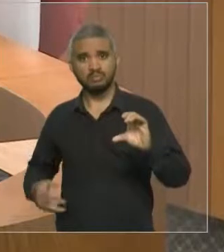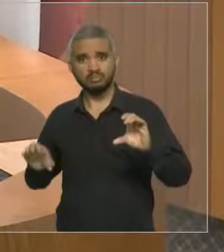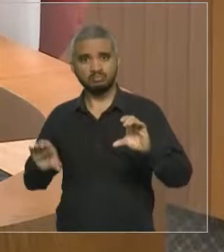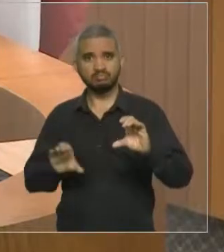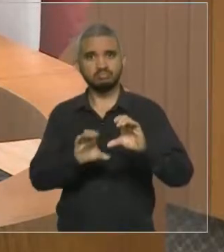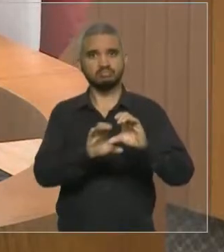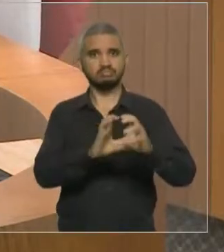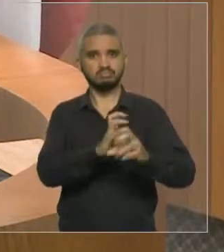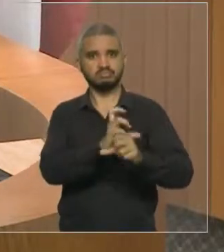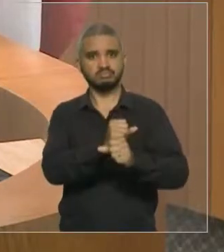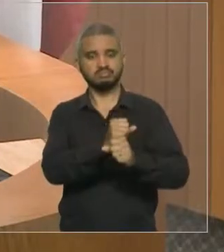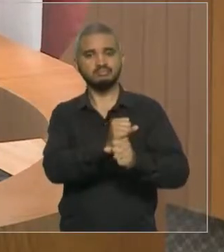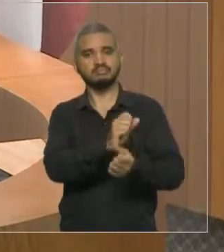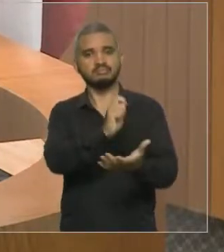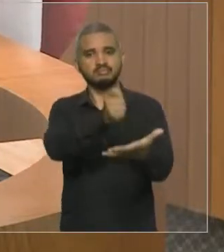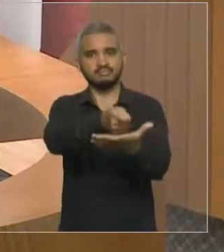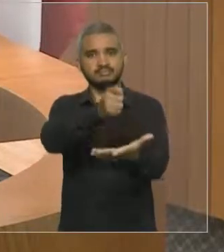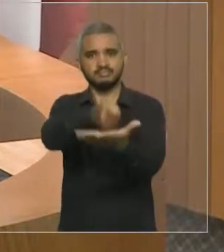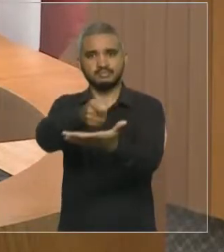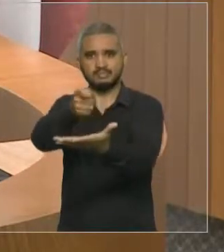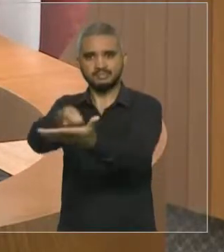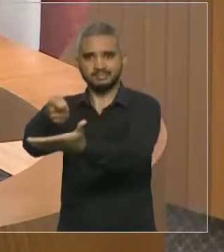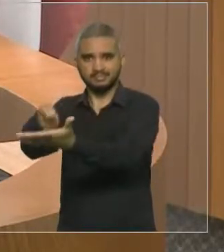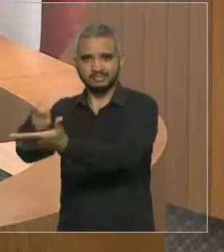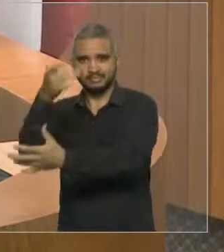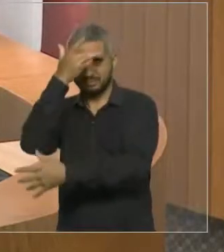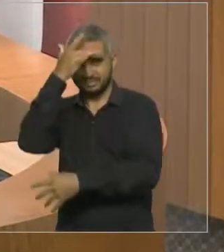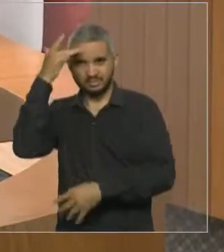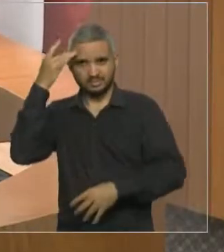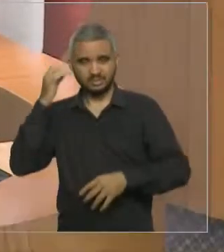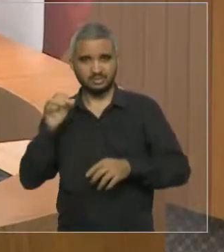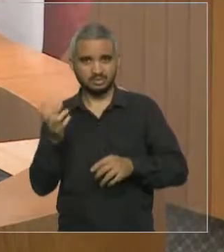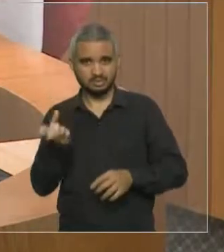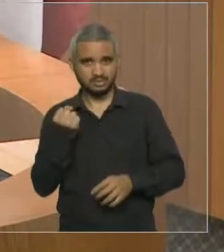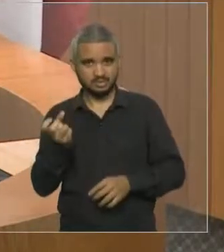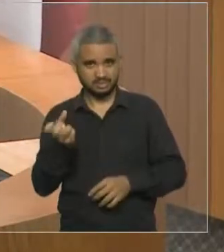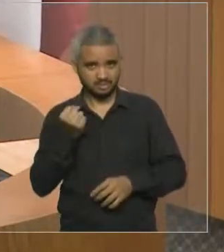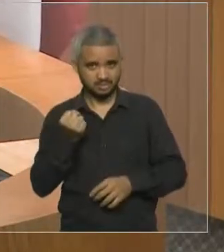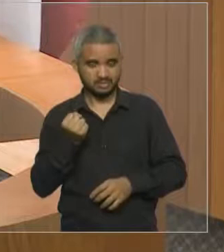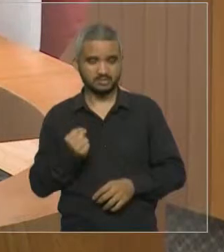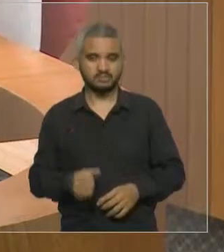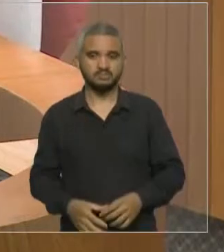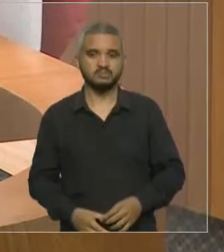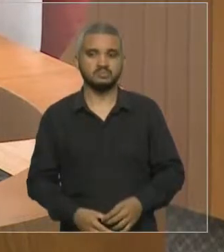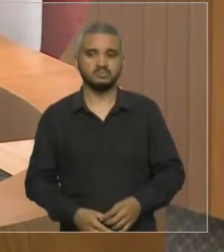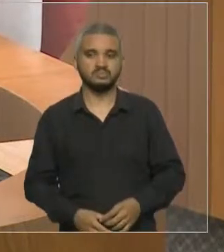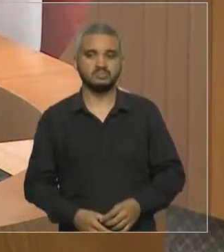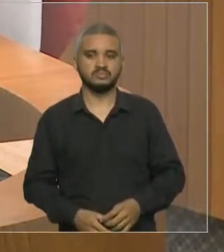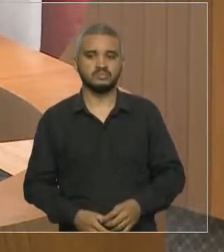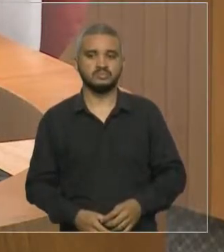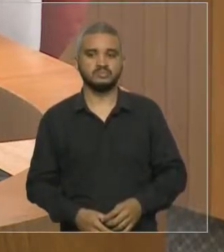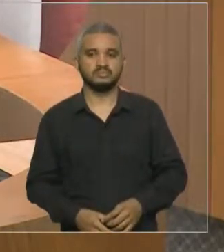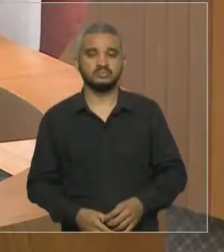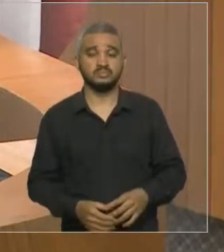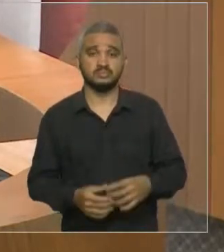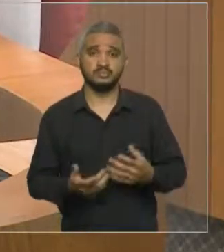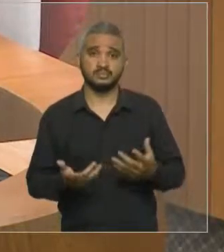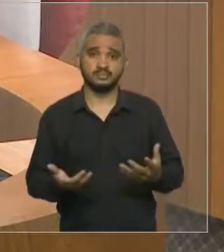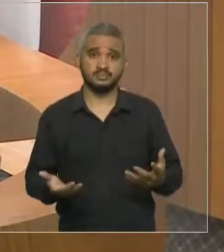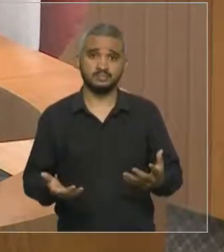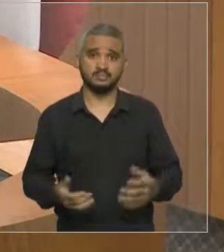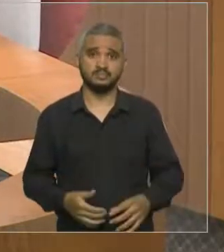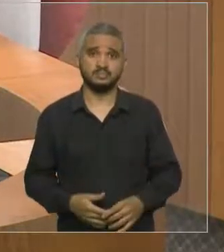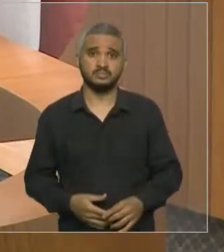servidores e aposentados ativos como os inativos então diante disso